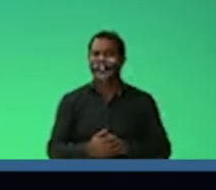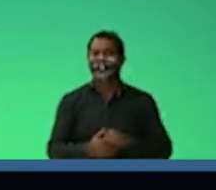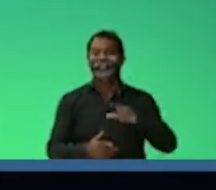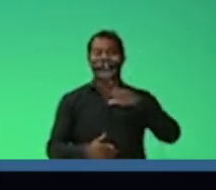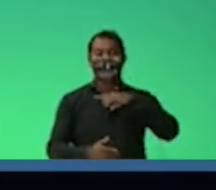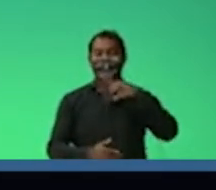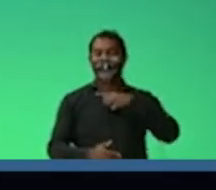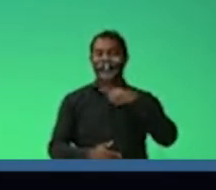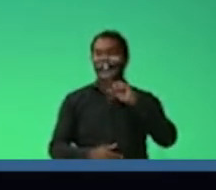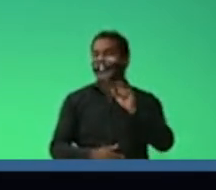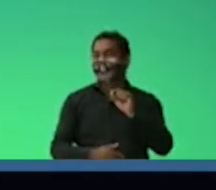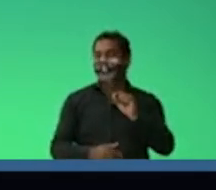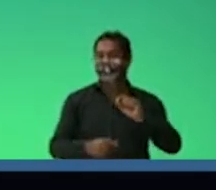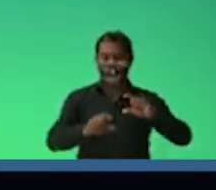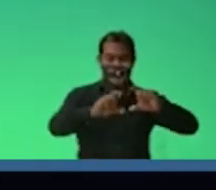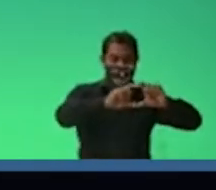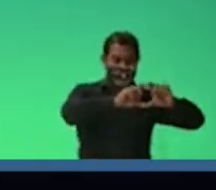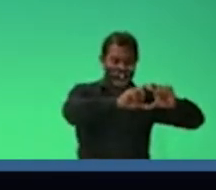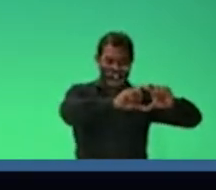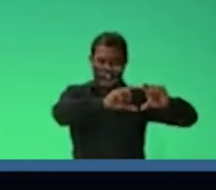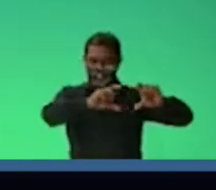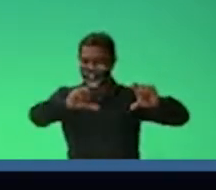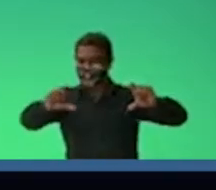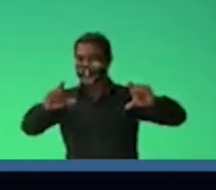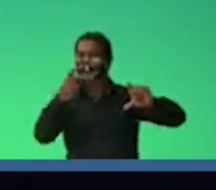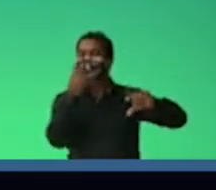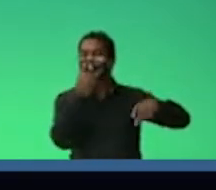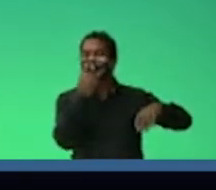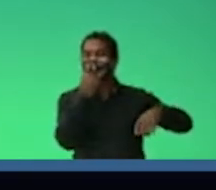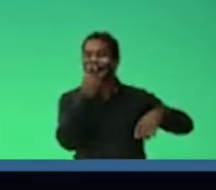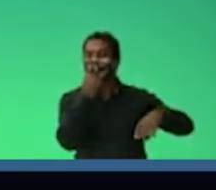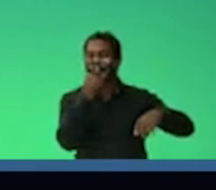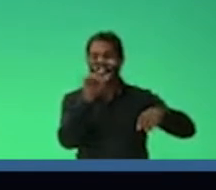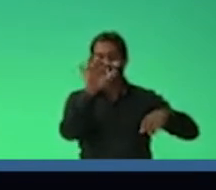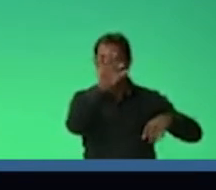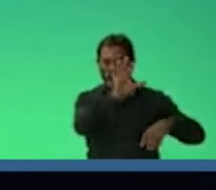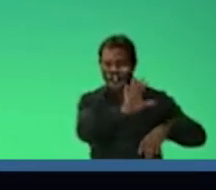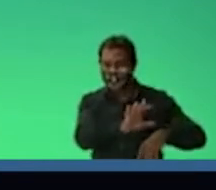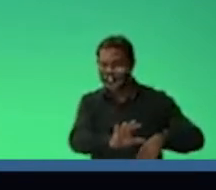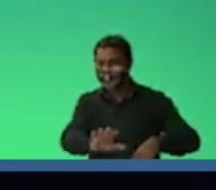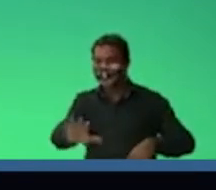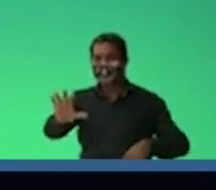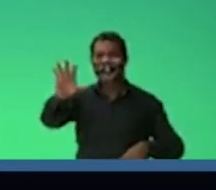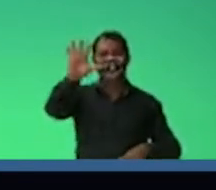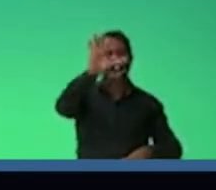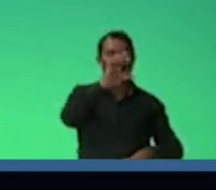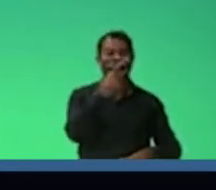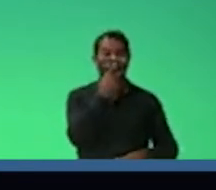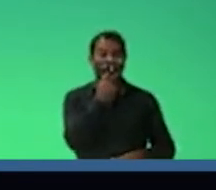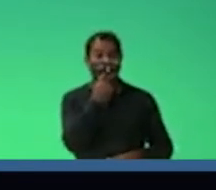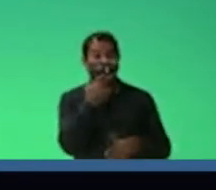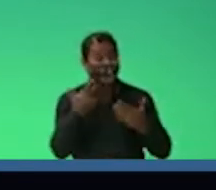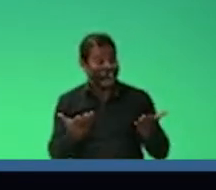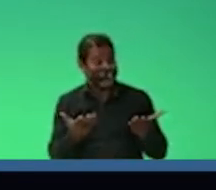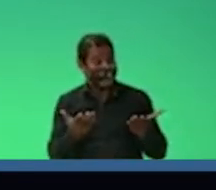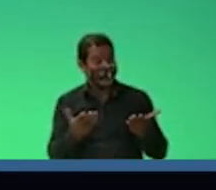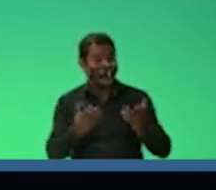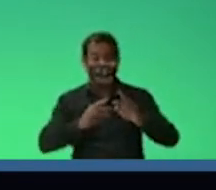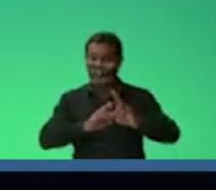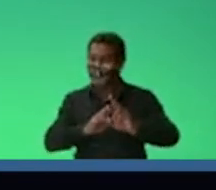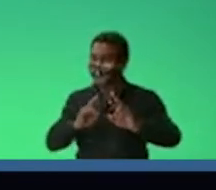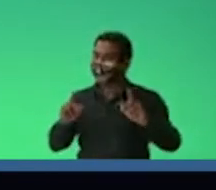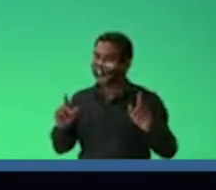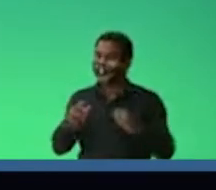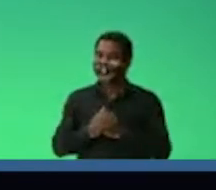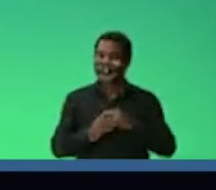uma grande e extensa faixa em vermelha em toda a região, que é muito diferente,